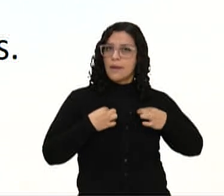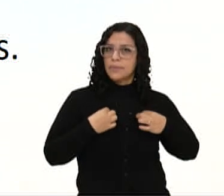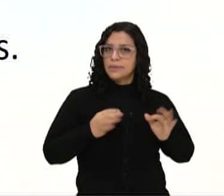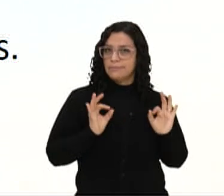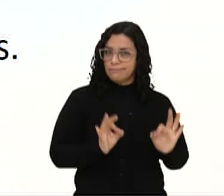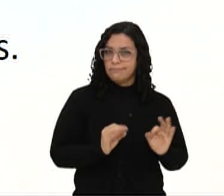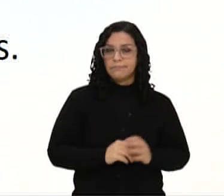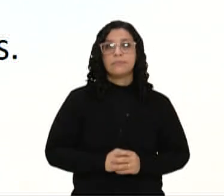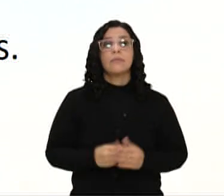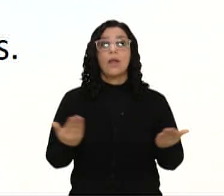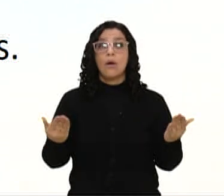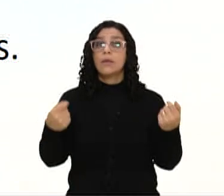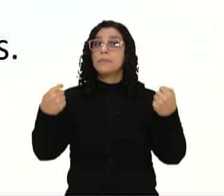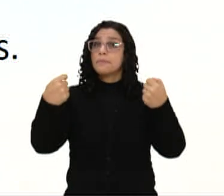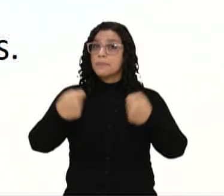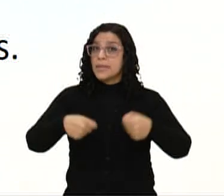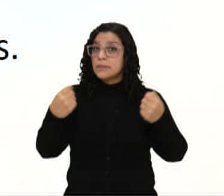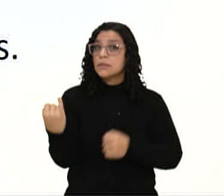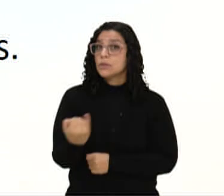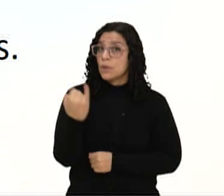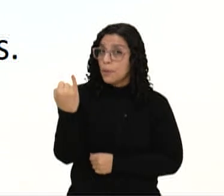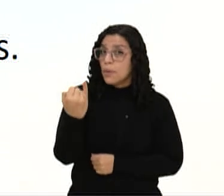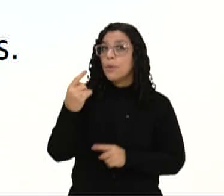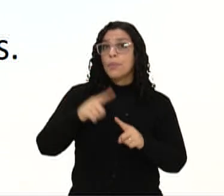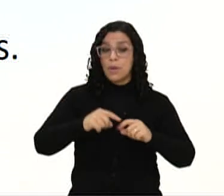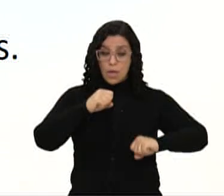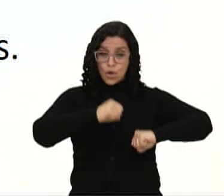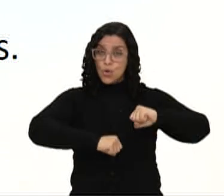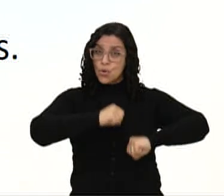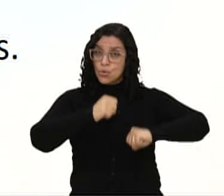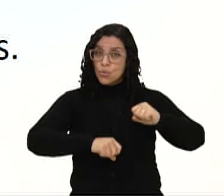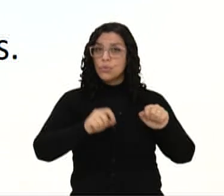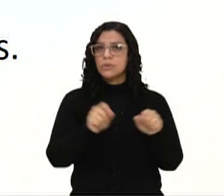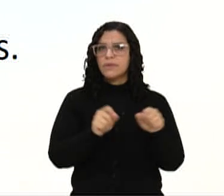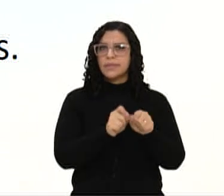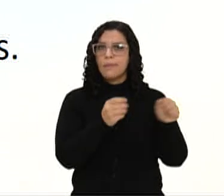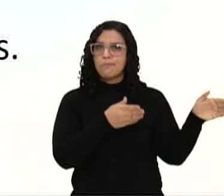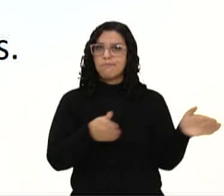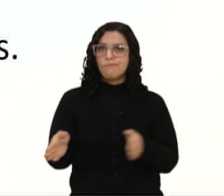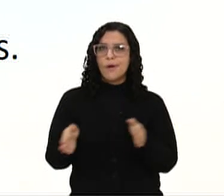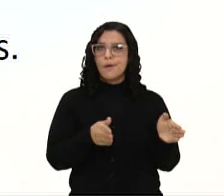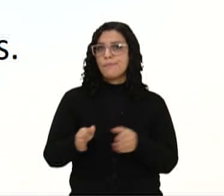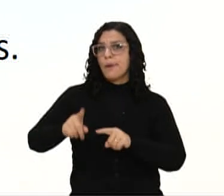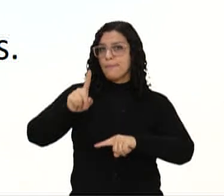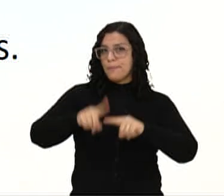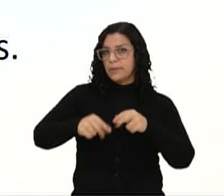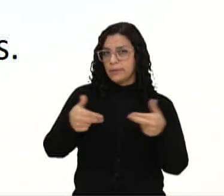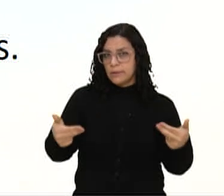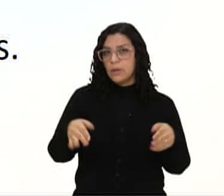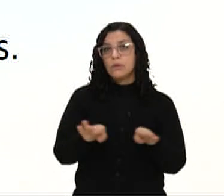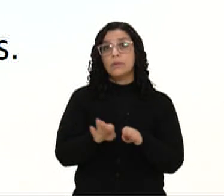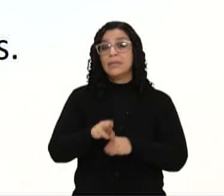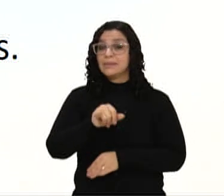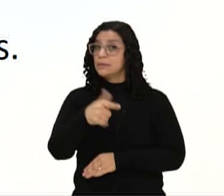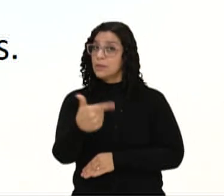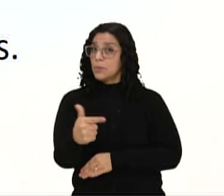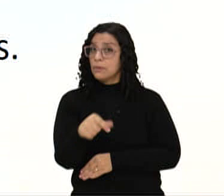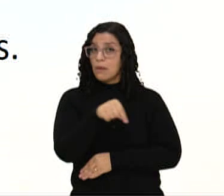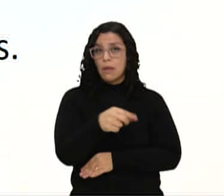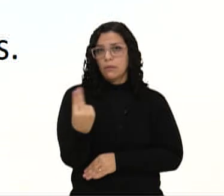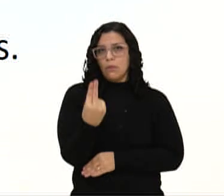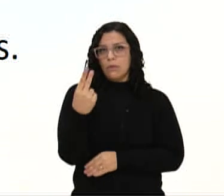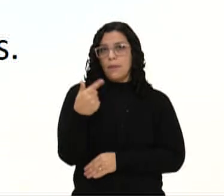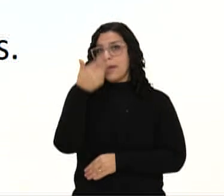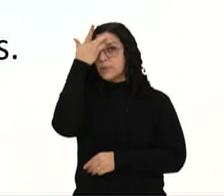coisa. São necessários e importantes para a industrialização e fabricação de mercadorias, pois sem eles não haveria condições